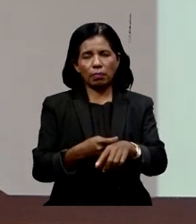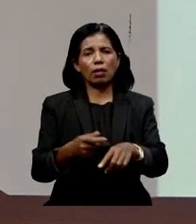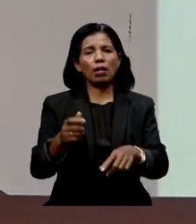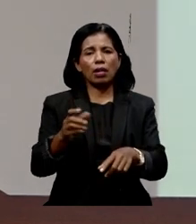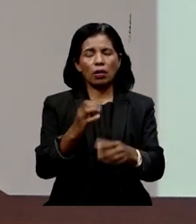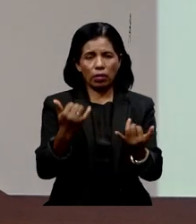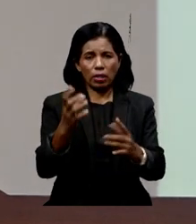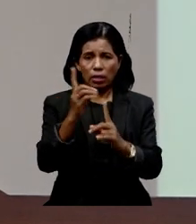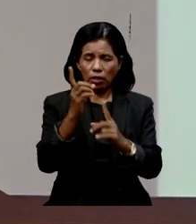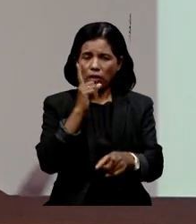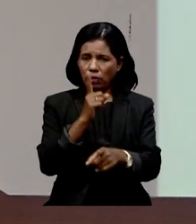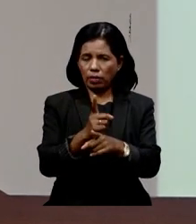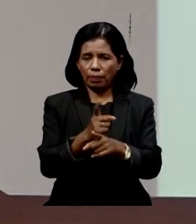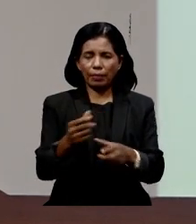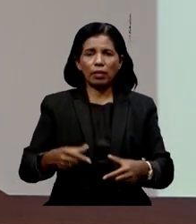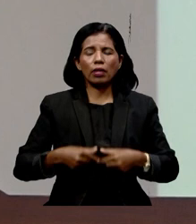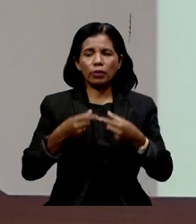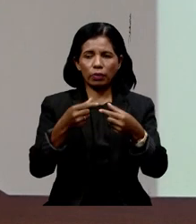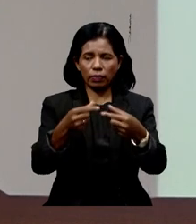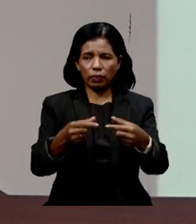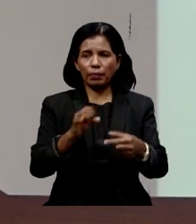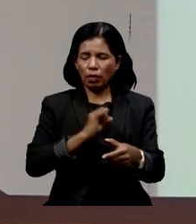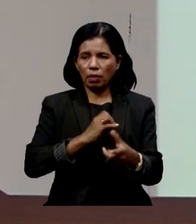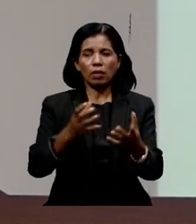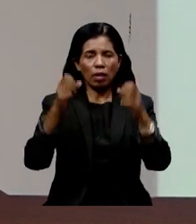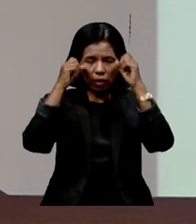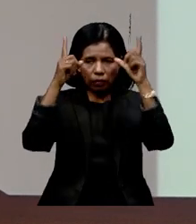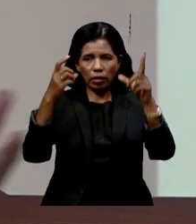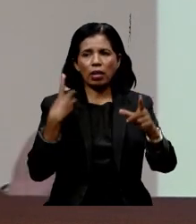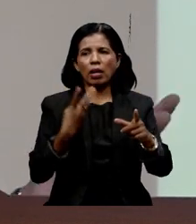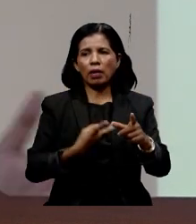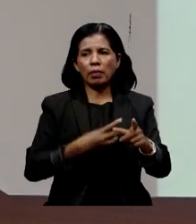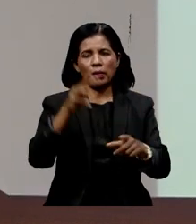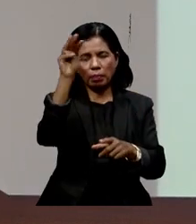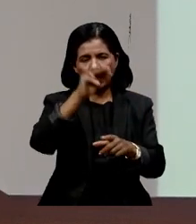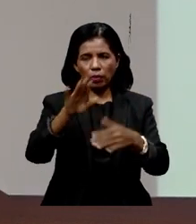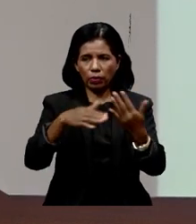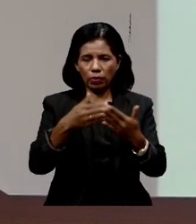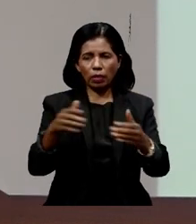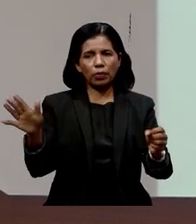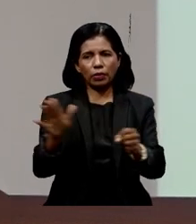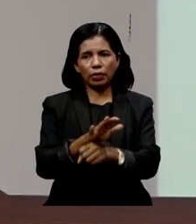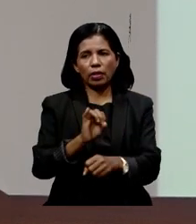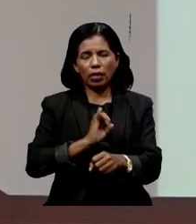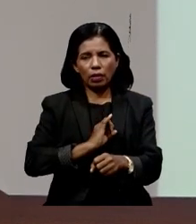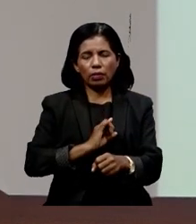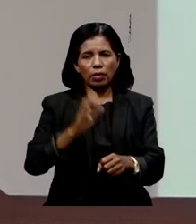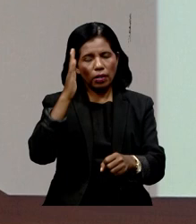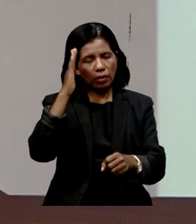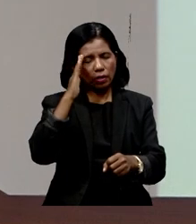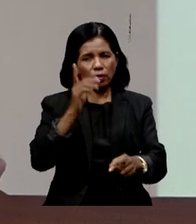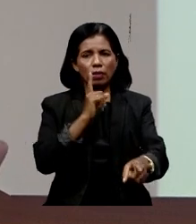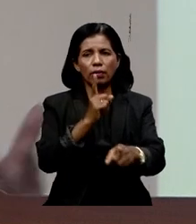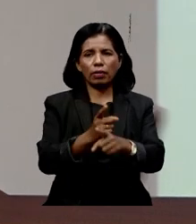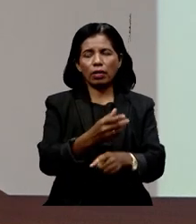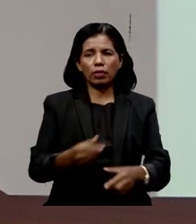fixuída. Para tu entrega e vamos agora foi a mão nunca tocando média na colônia a única tu pode me botar informal a